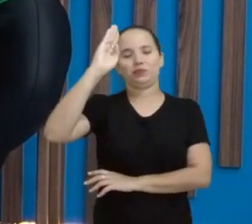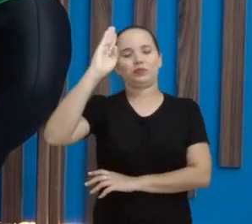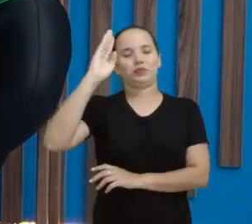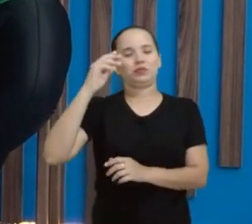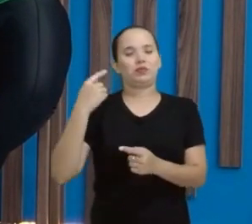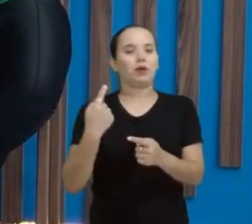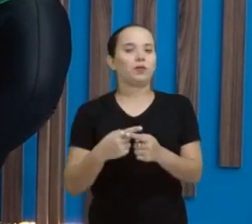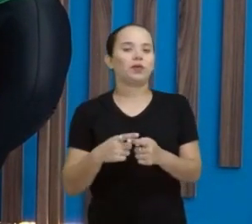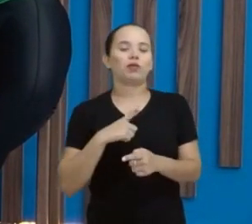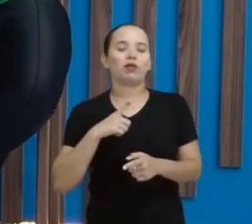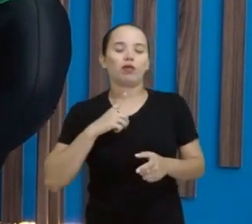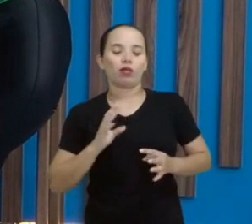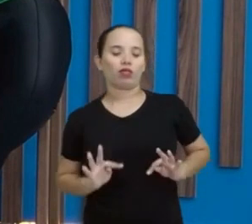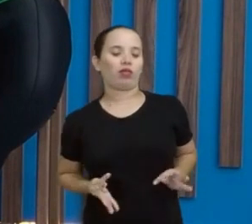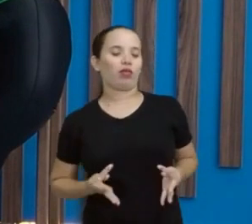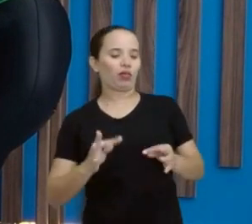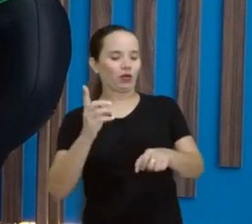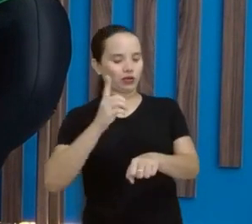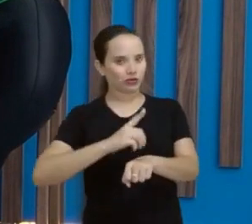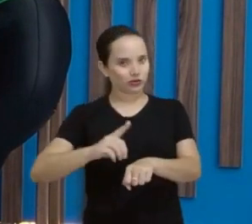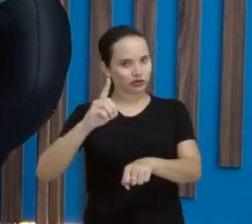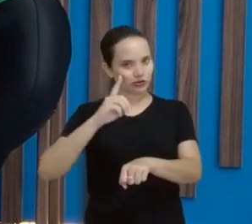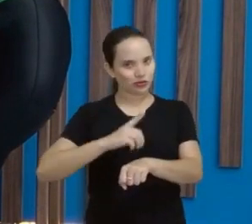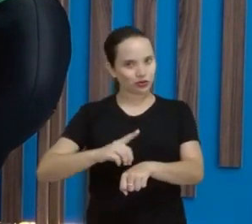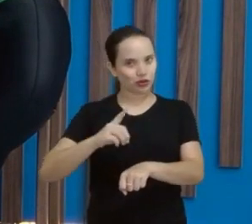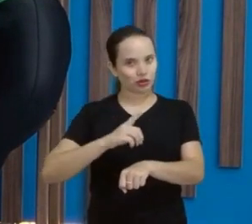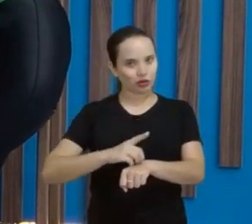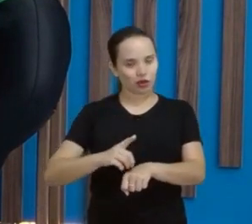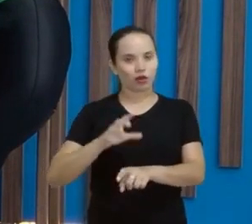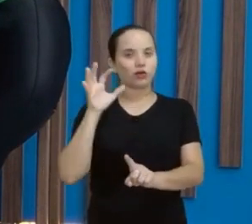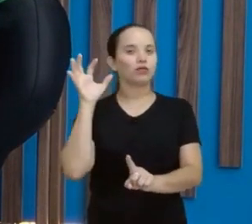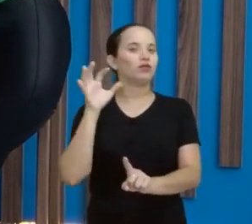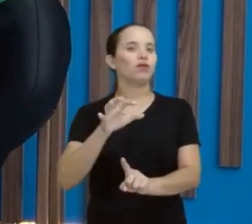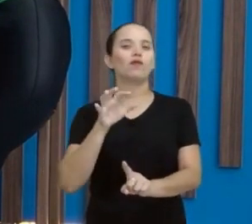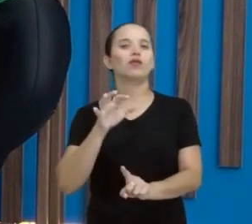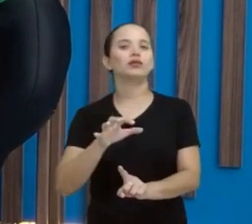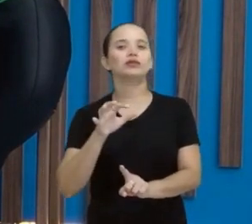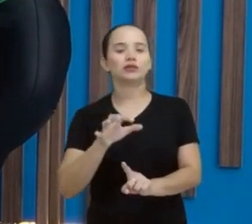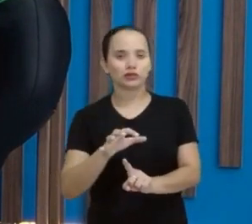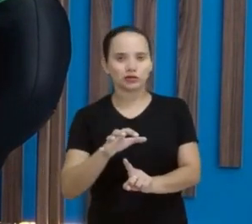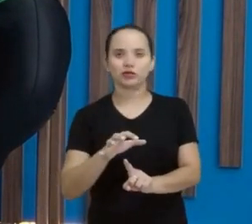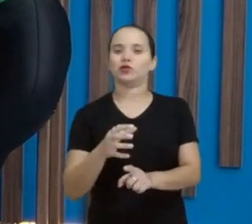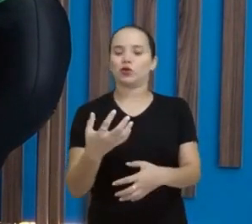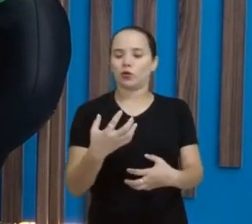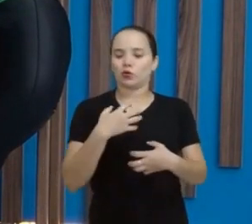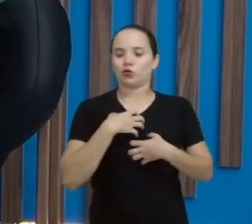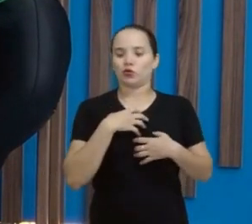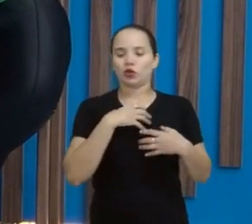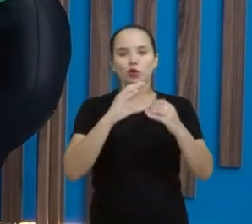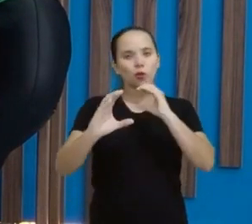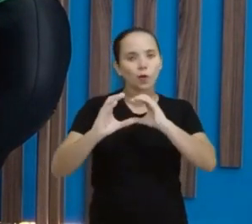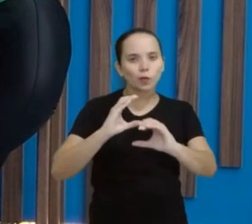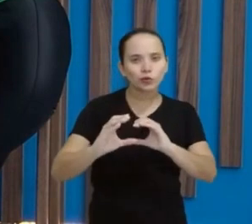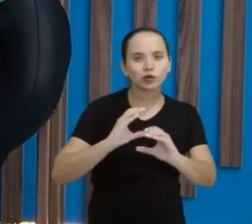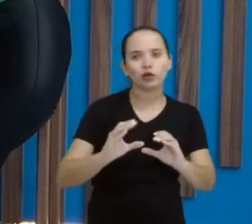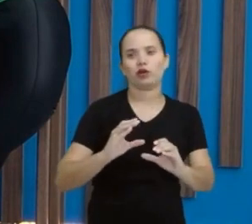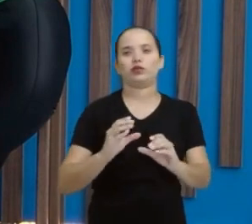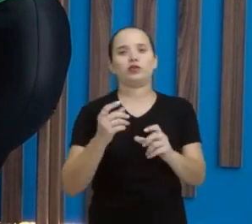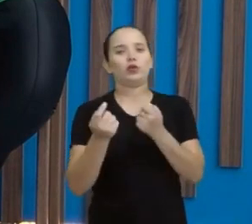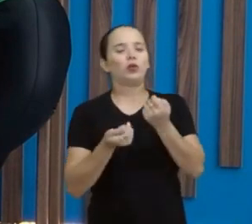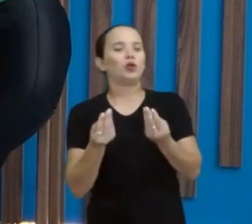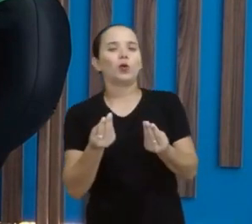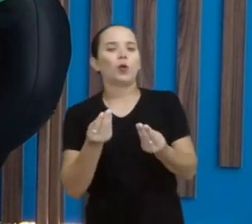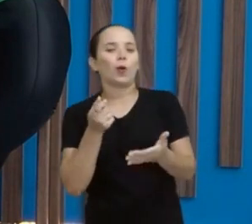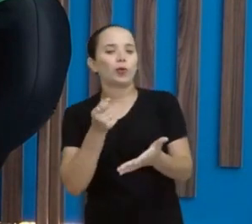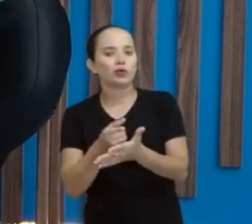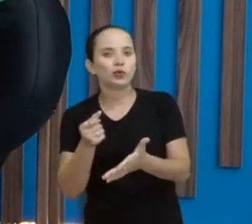das tecnologias digitais, né? Então, as tecnologias digitais, elas impactam o modo como a gente se comunica, como a gente compra,